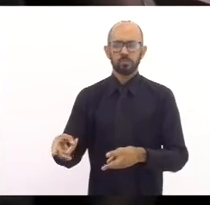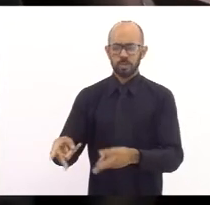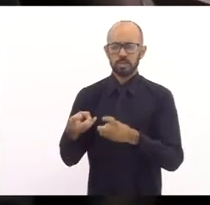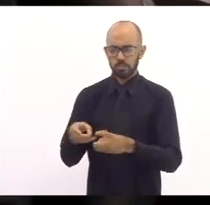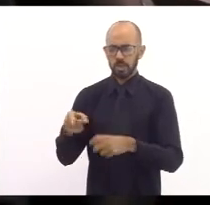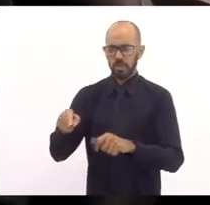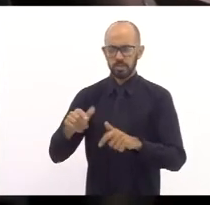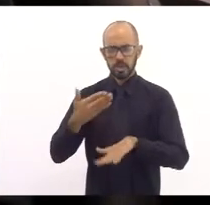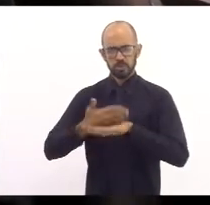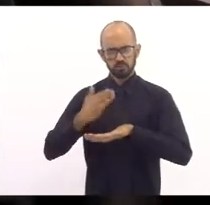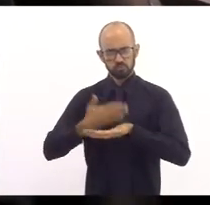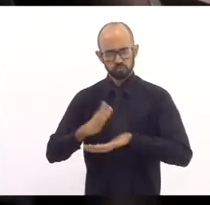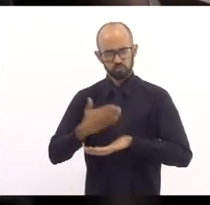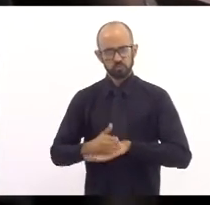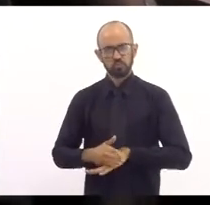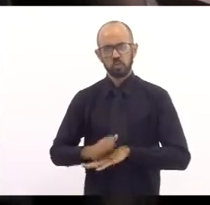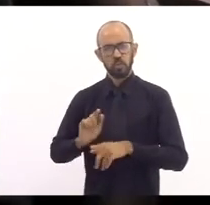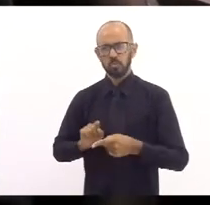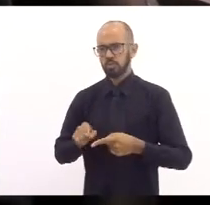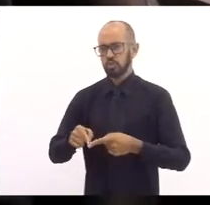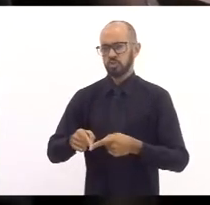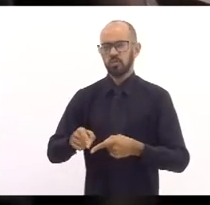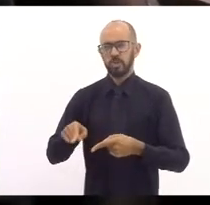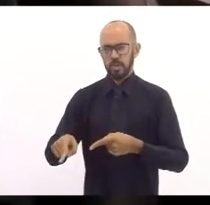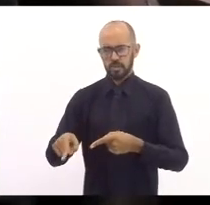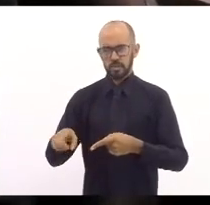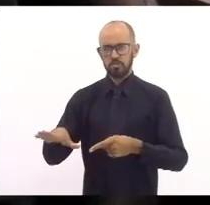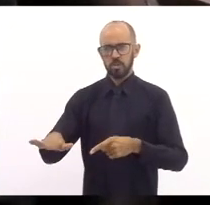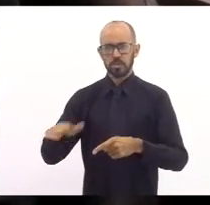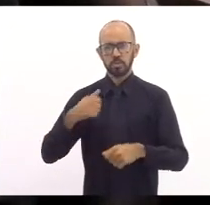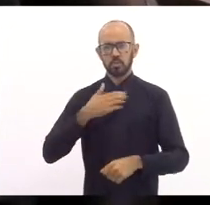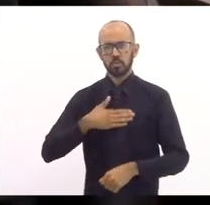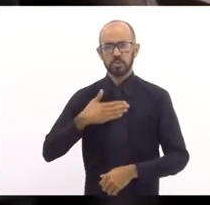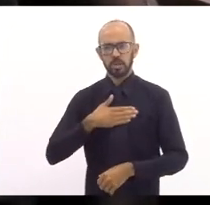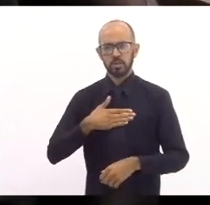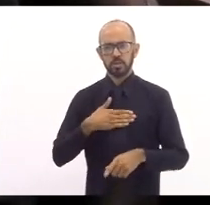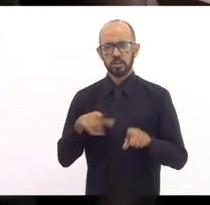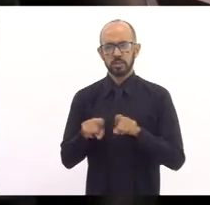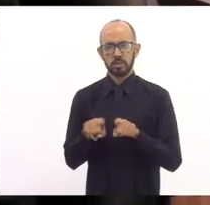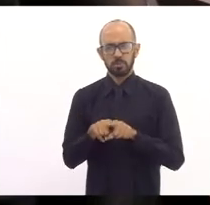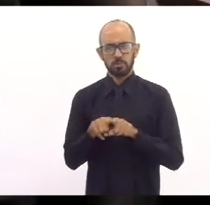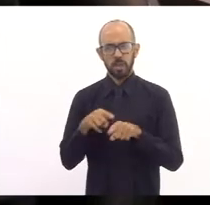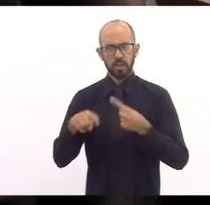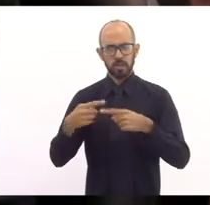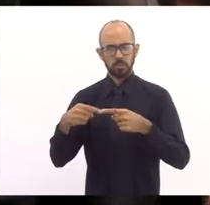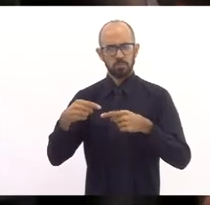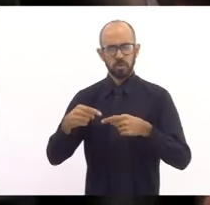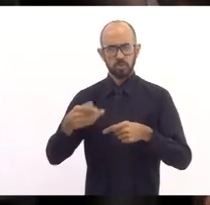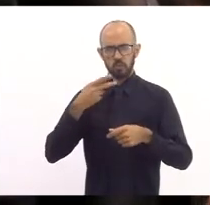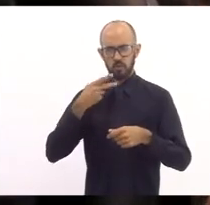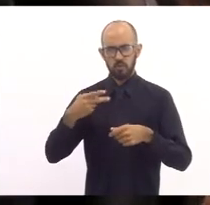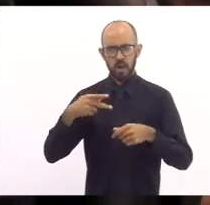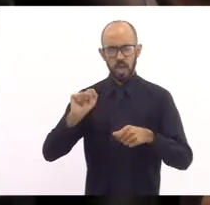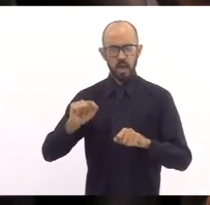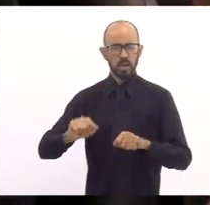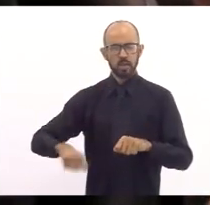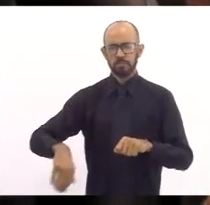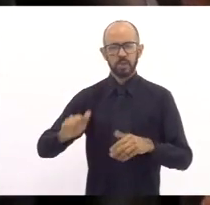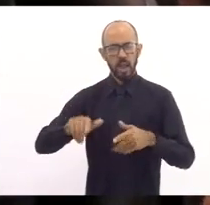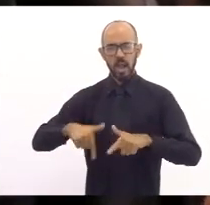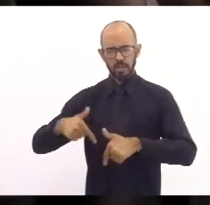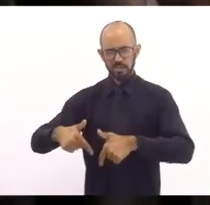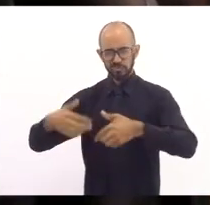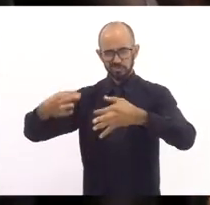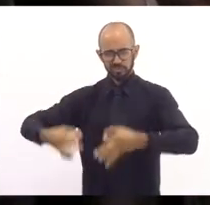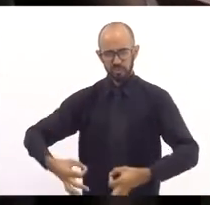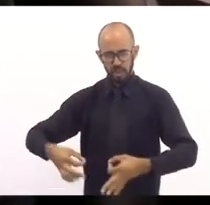execução desse objetivo. Mas eu gostaria de poder franquear depois a informação precisa para que vossas excelências